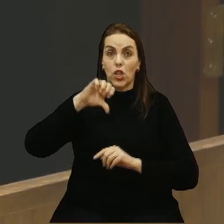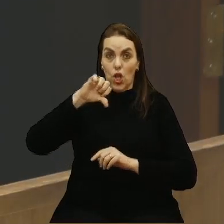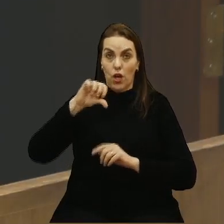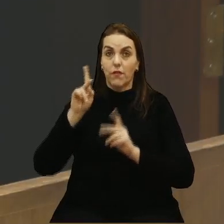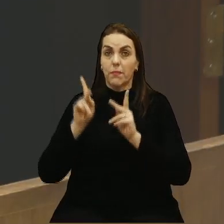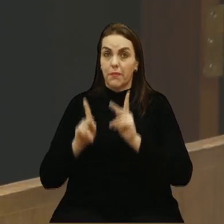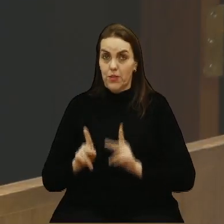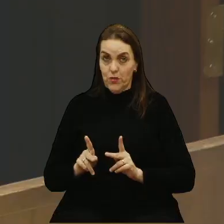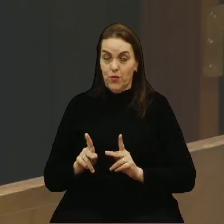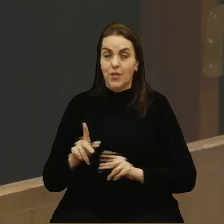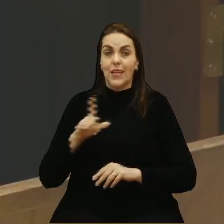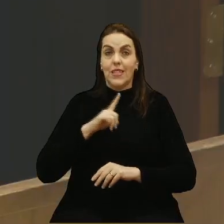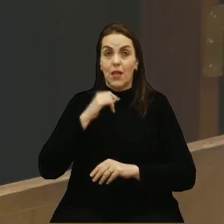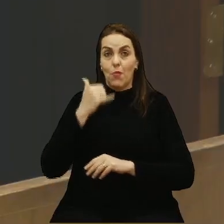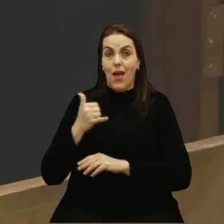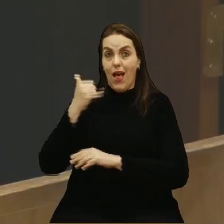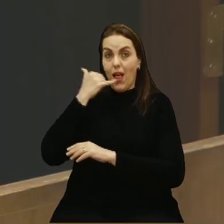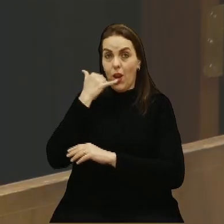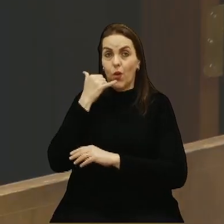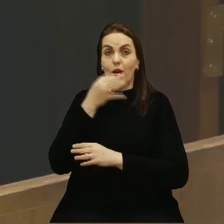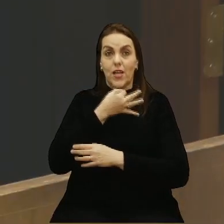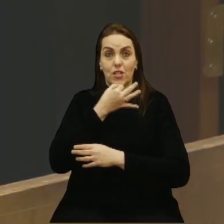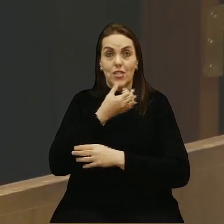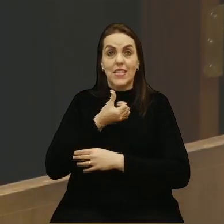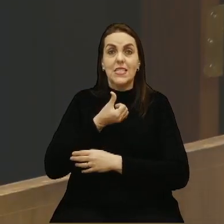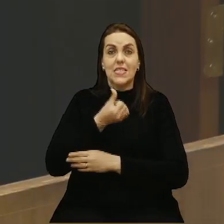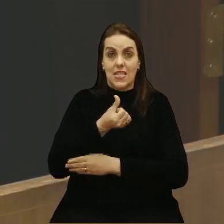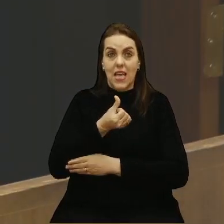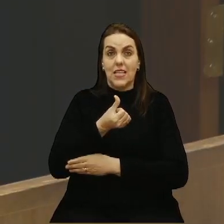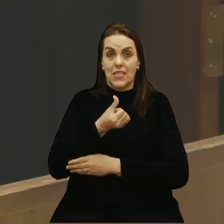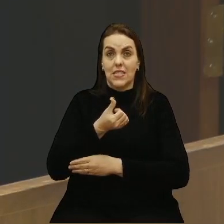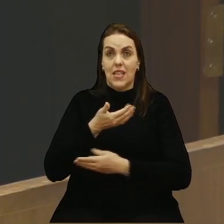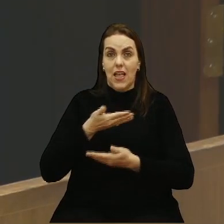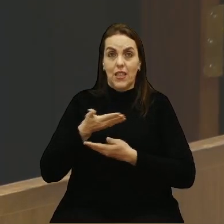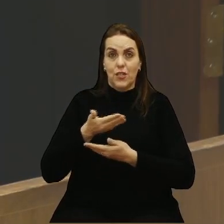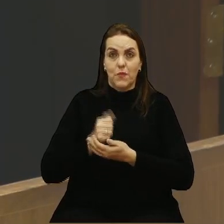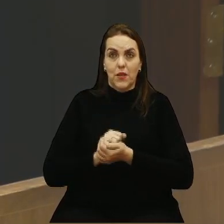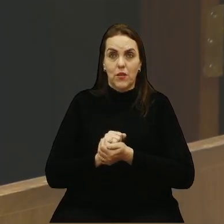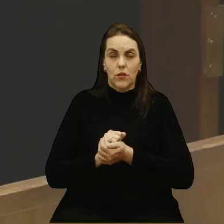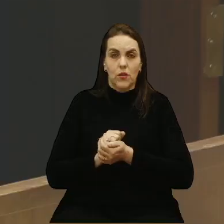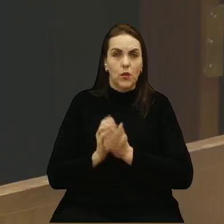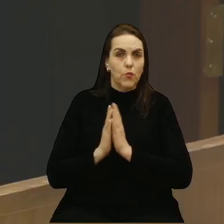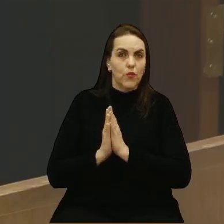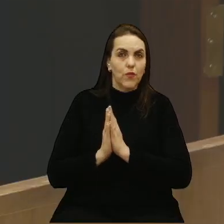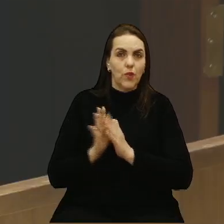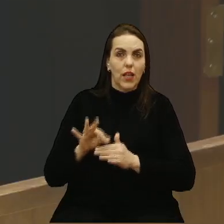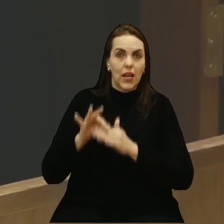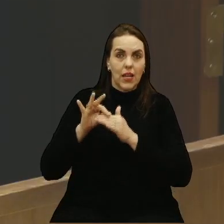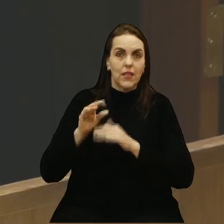Caxias, que tem 6 atendentes. Por gentileza, um tempo de liderança, líder, se for possível.